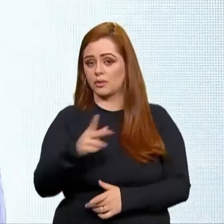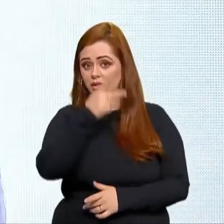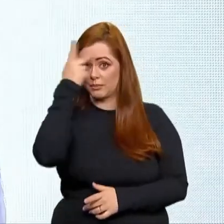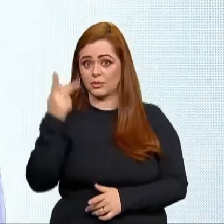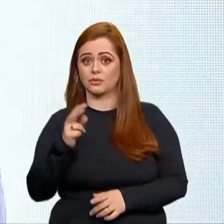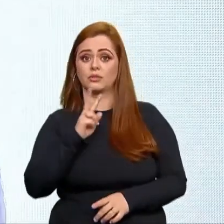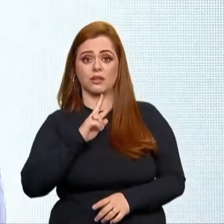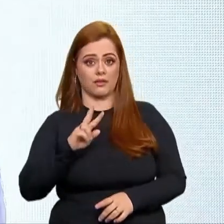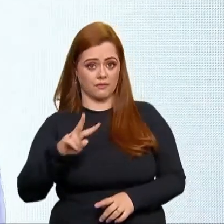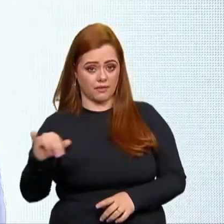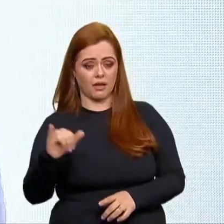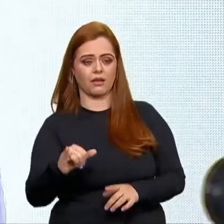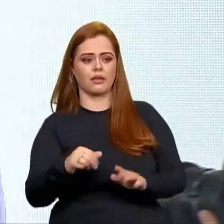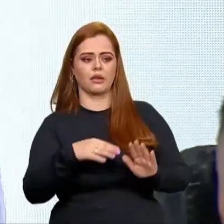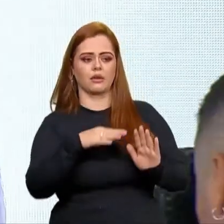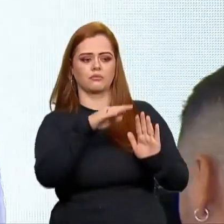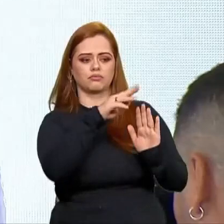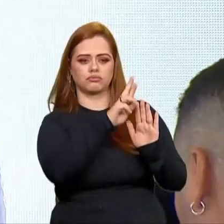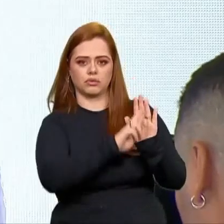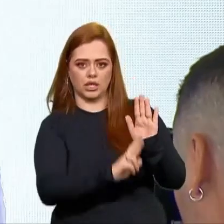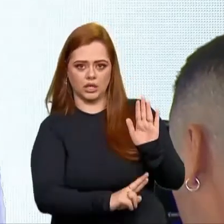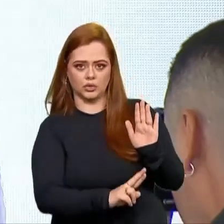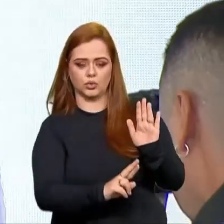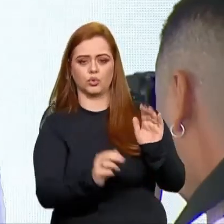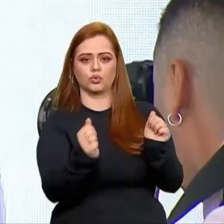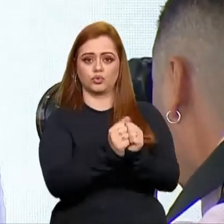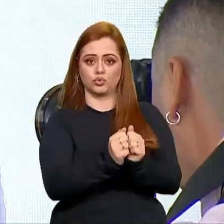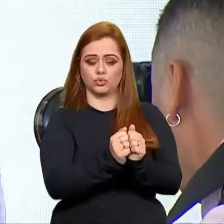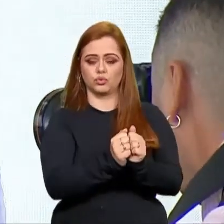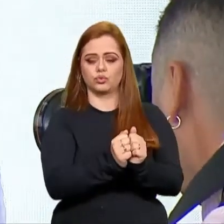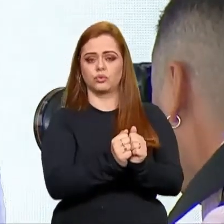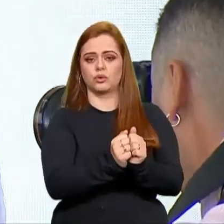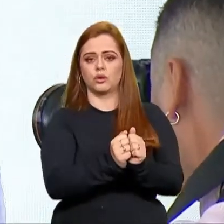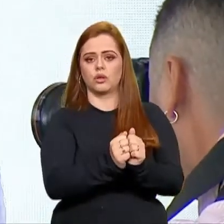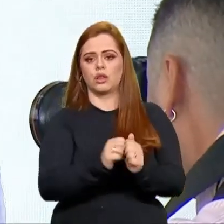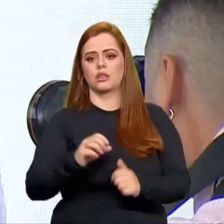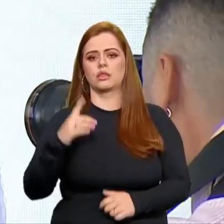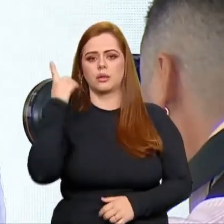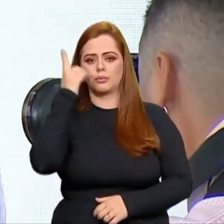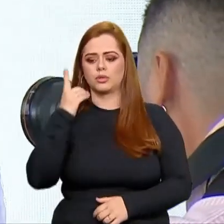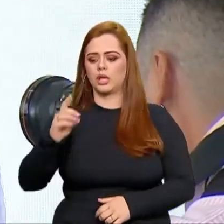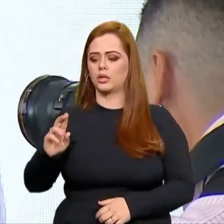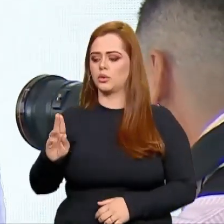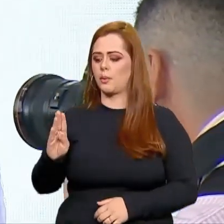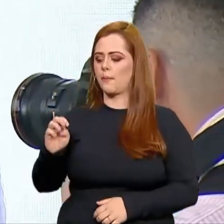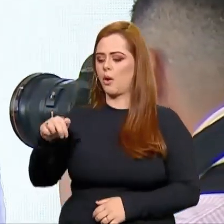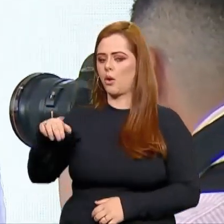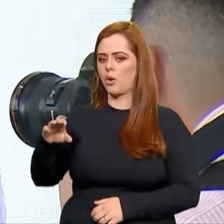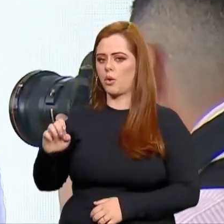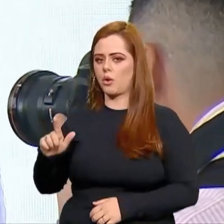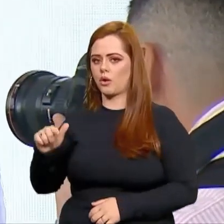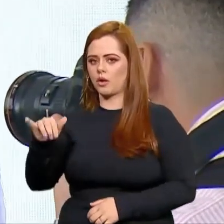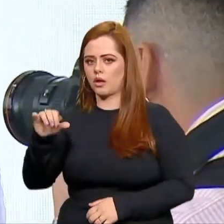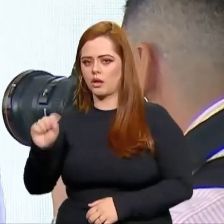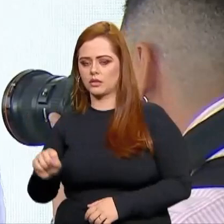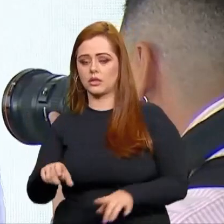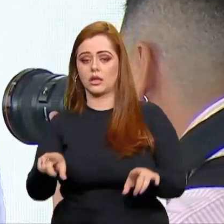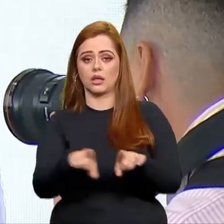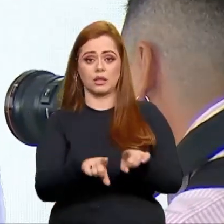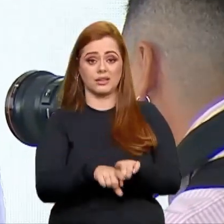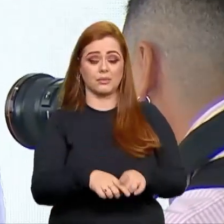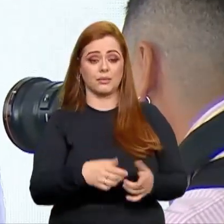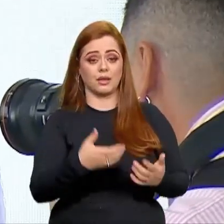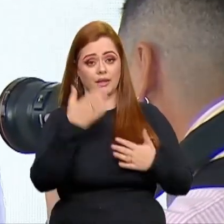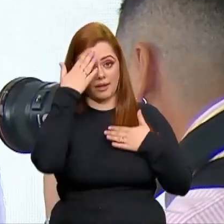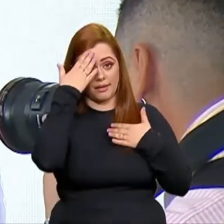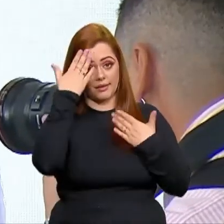PPA participativo, que é o relator no Congresso Nacional, o deputado Bongás. Fazer um agradecimento e um cumprimento